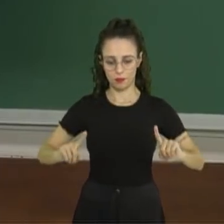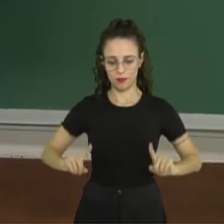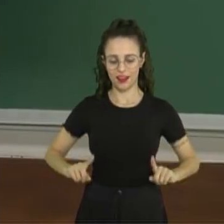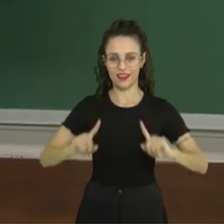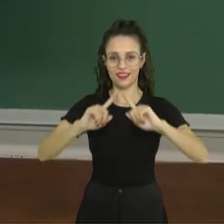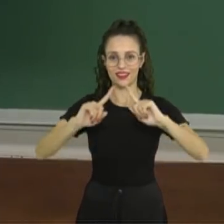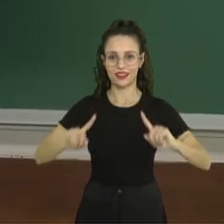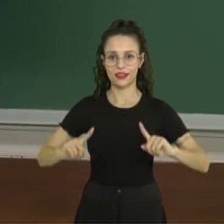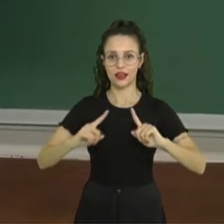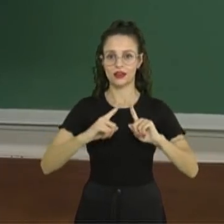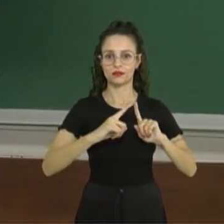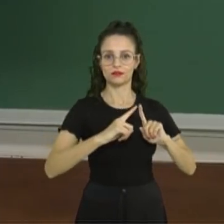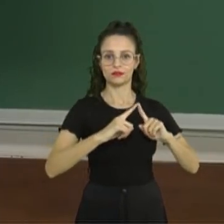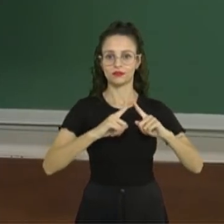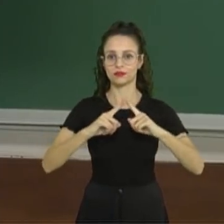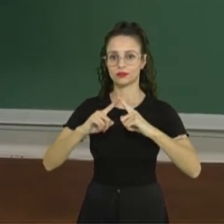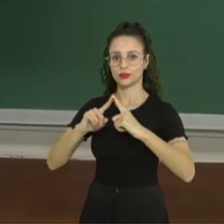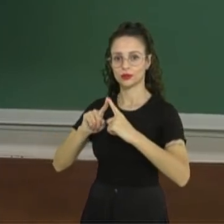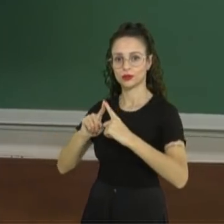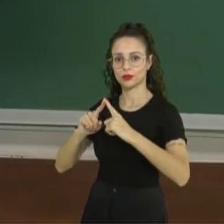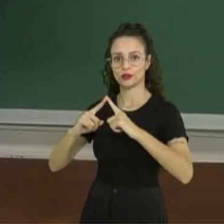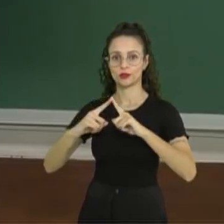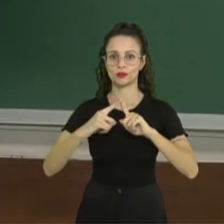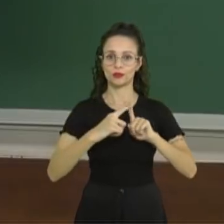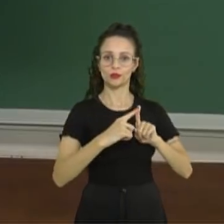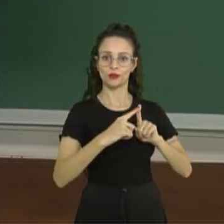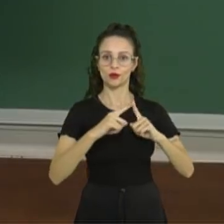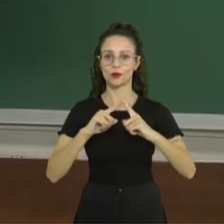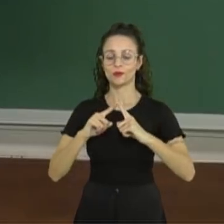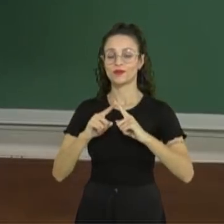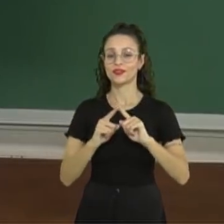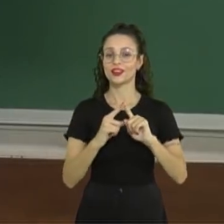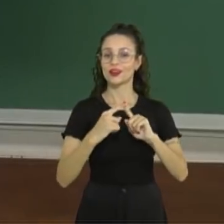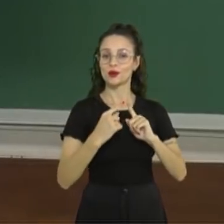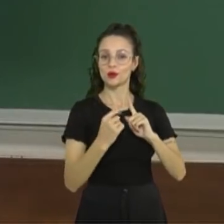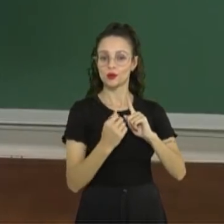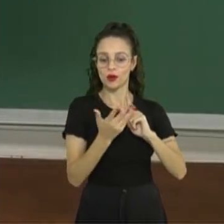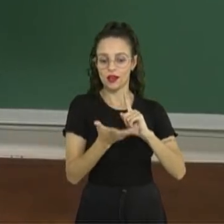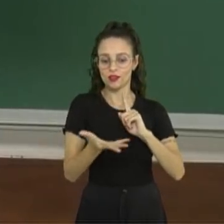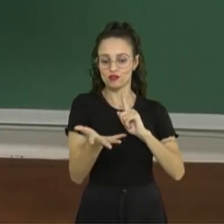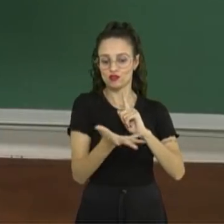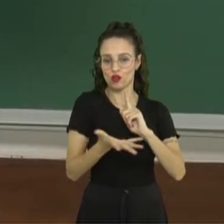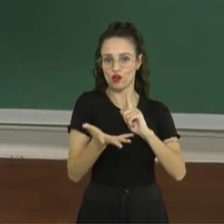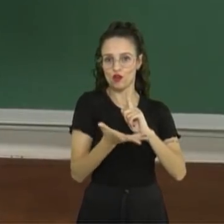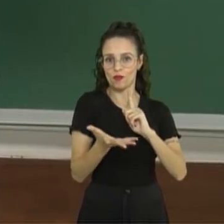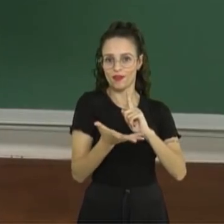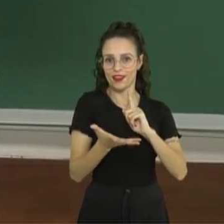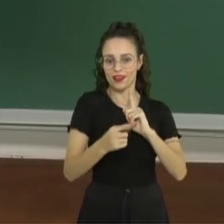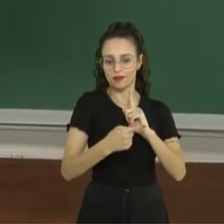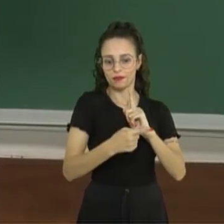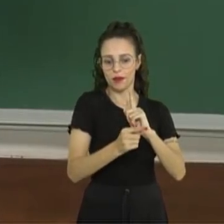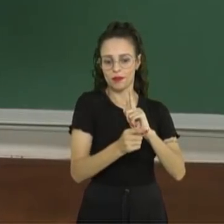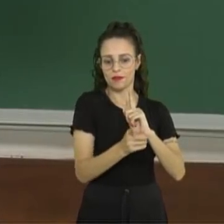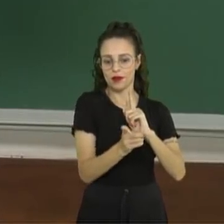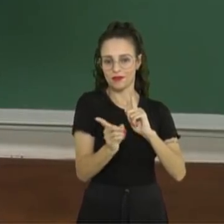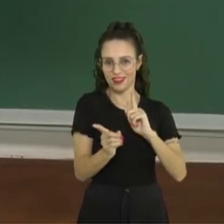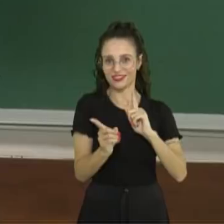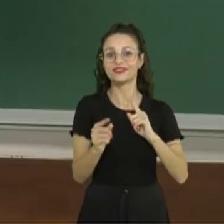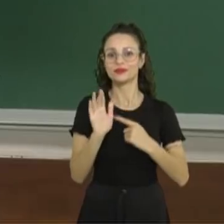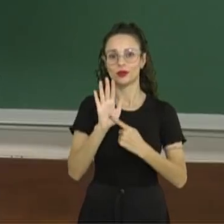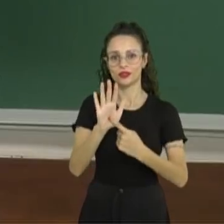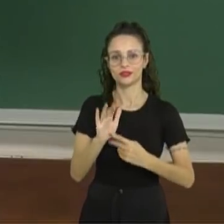dependendo da posição do sol, iria pegar nessa pedra e marcar com a sombra em que horário está. Por isso que tem horários romanos, inclusive,